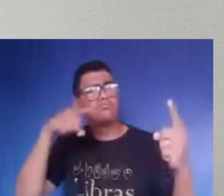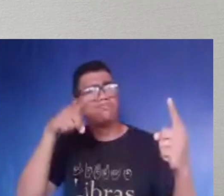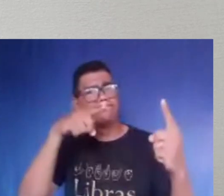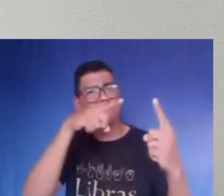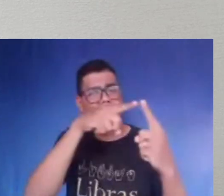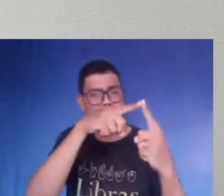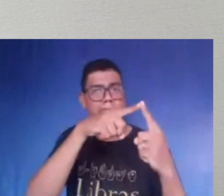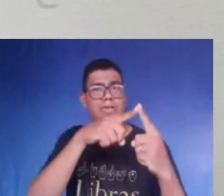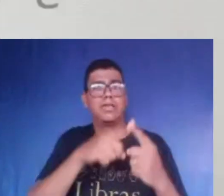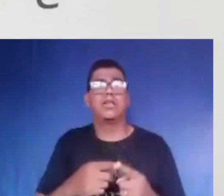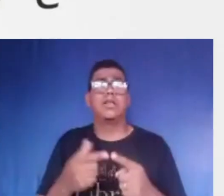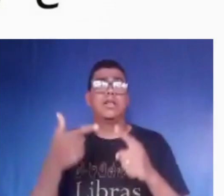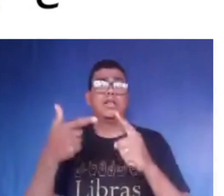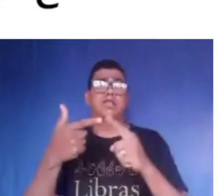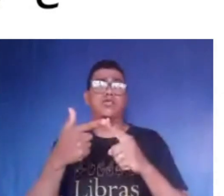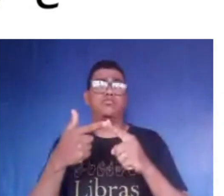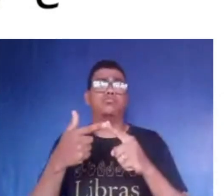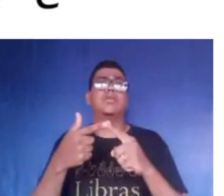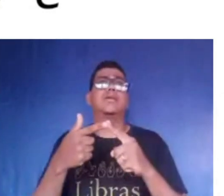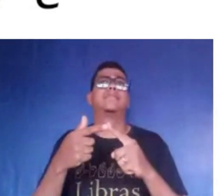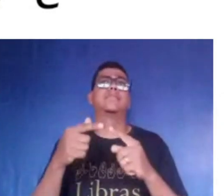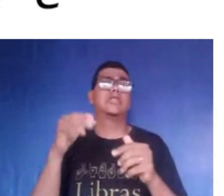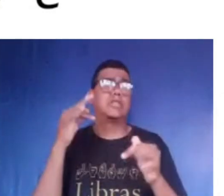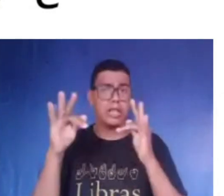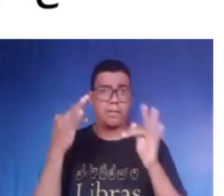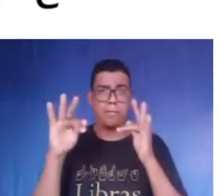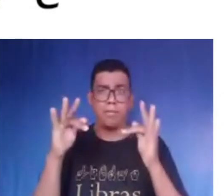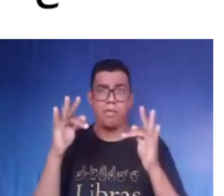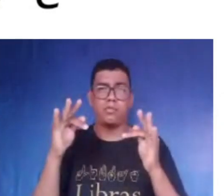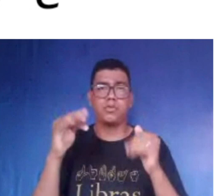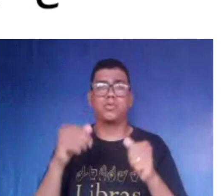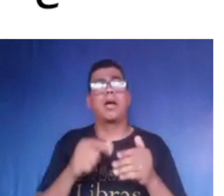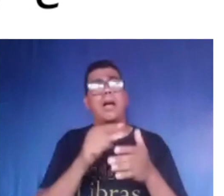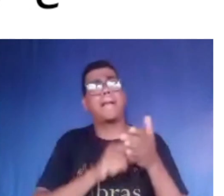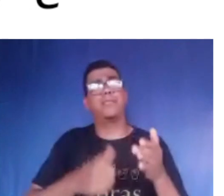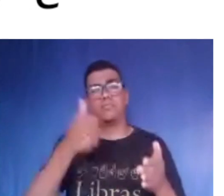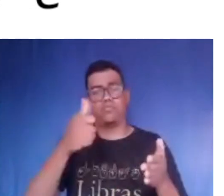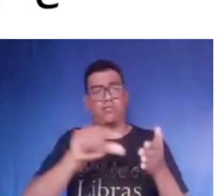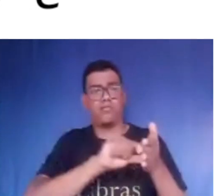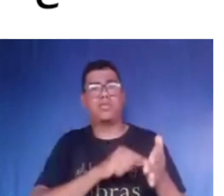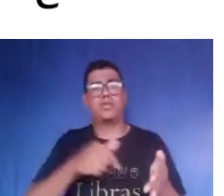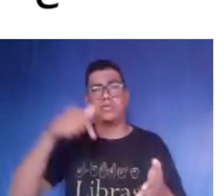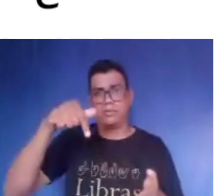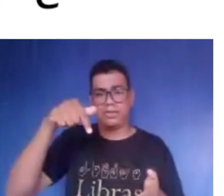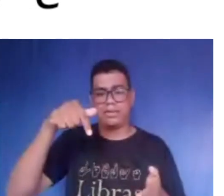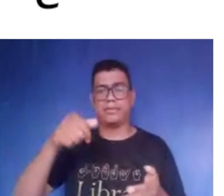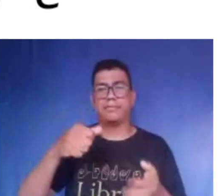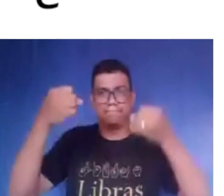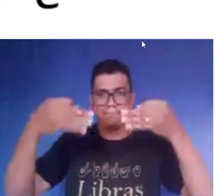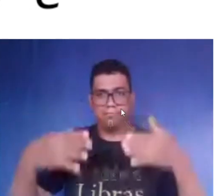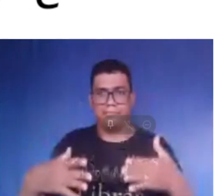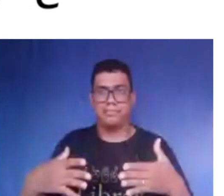Timóteo, capítulo 1 e versículo 7. E a palavra do Senhor nos diz: pois